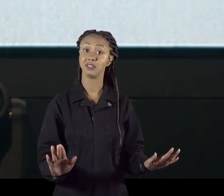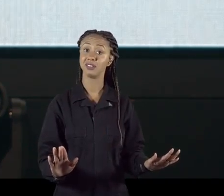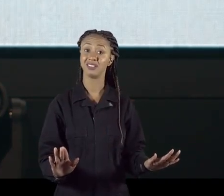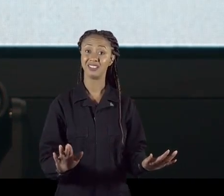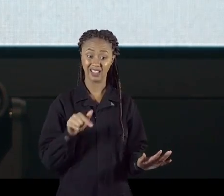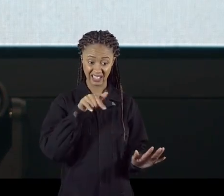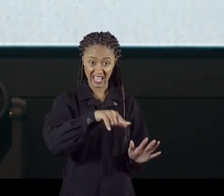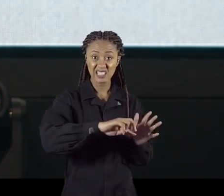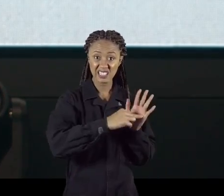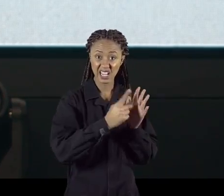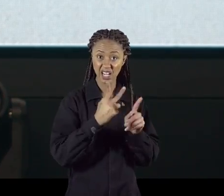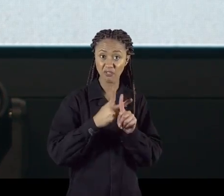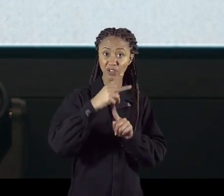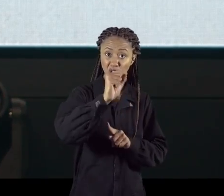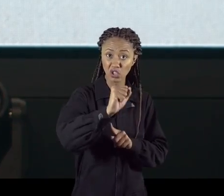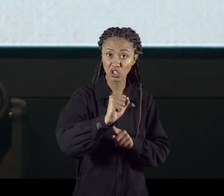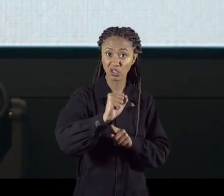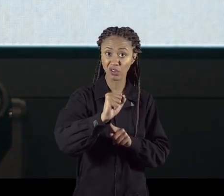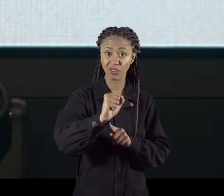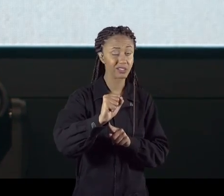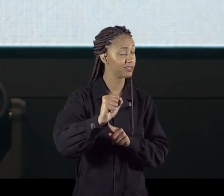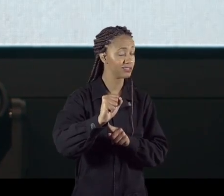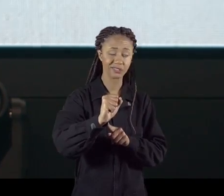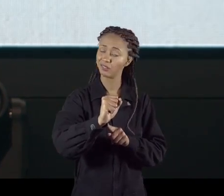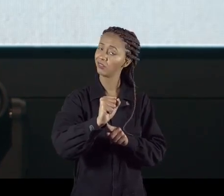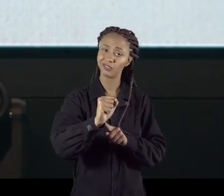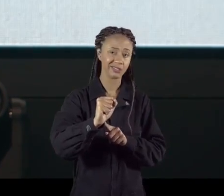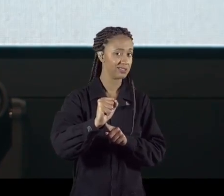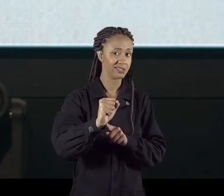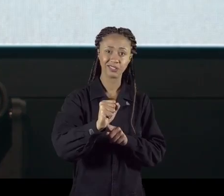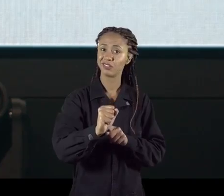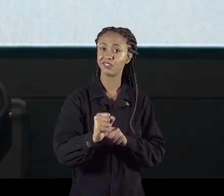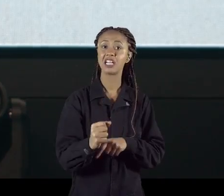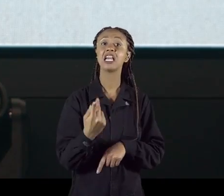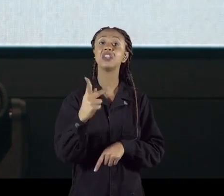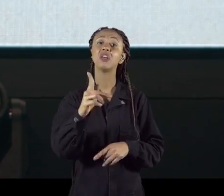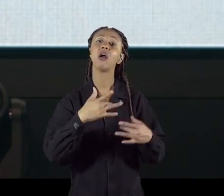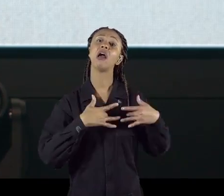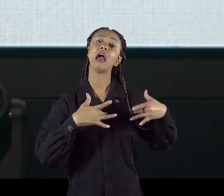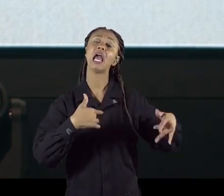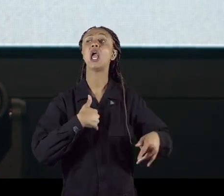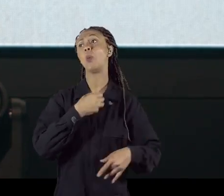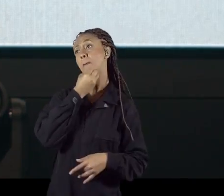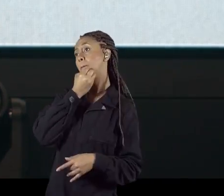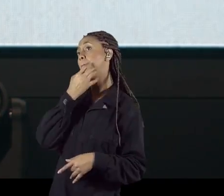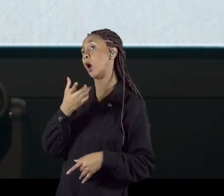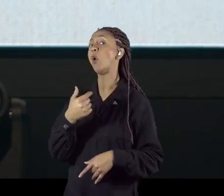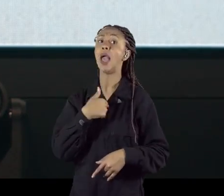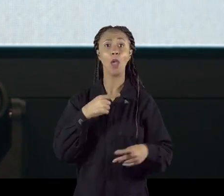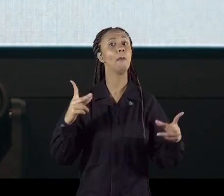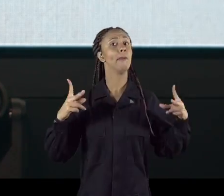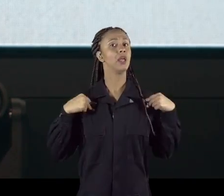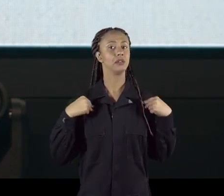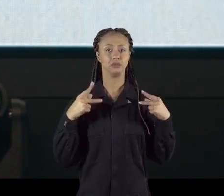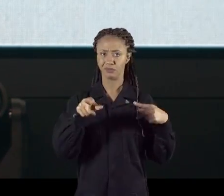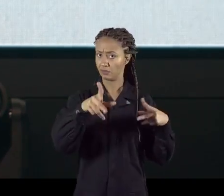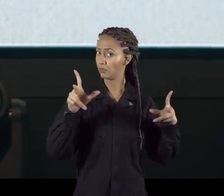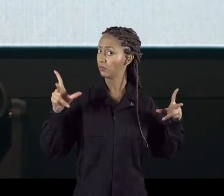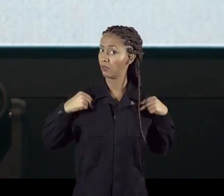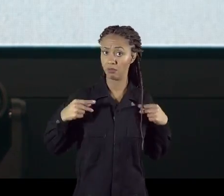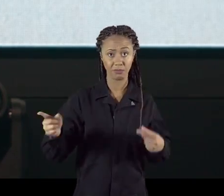vitória não depende da sua força e a sua vitória não depende da sua bondade eu me lembro que você mereceu